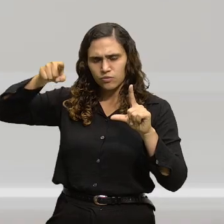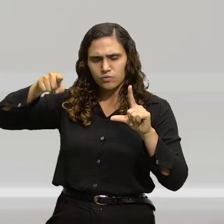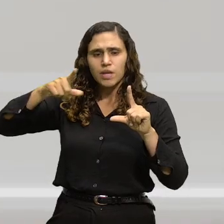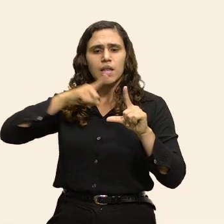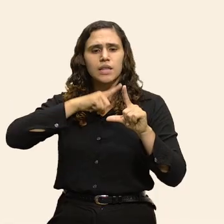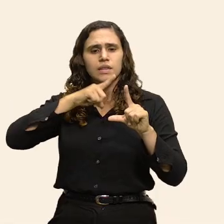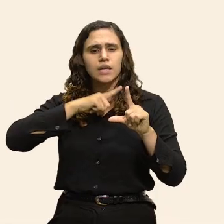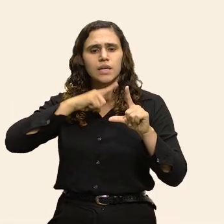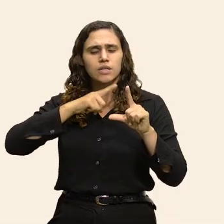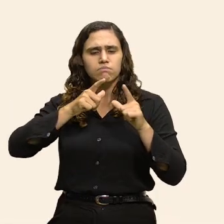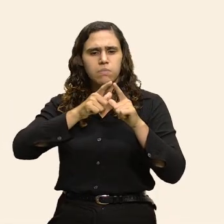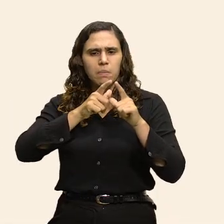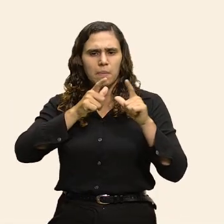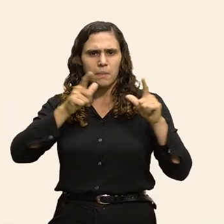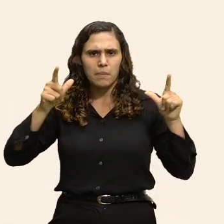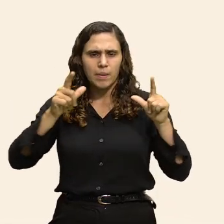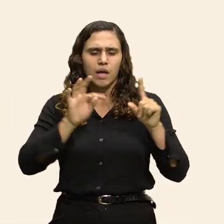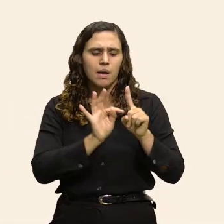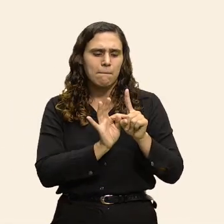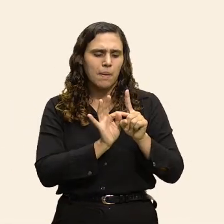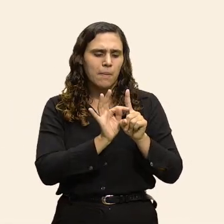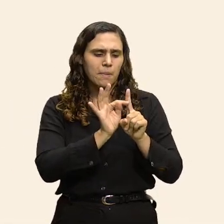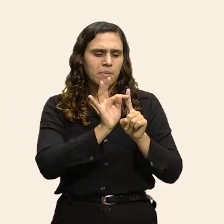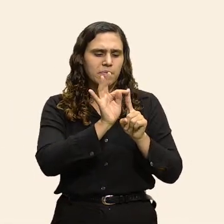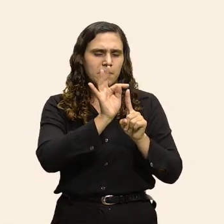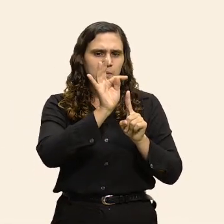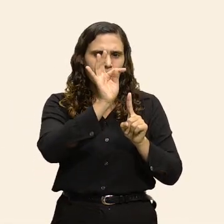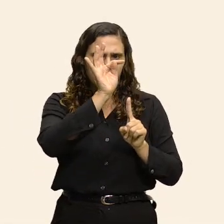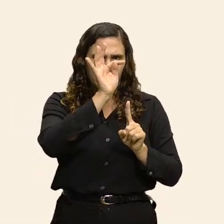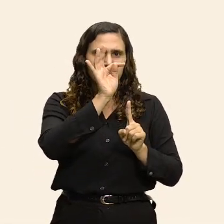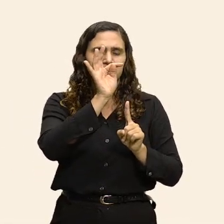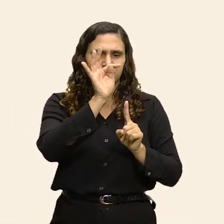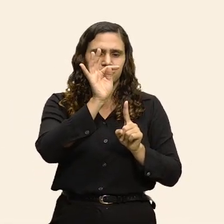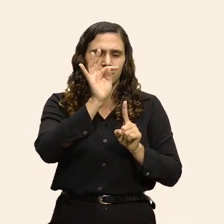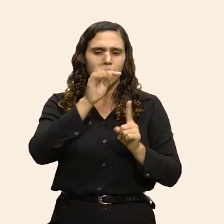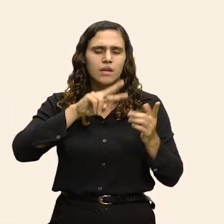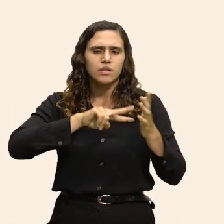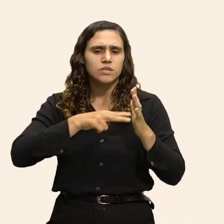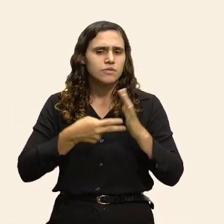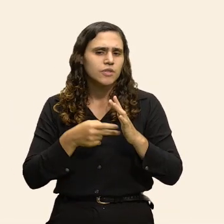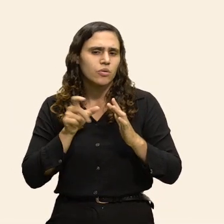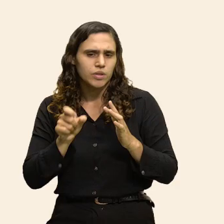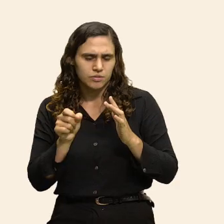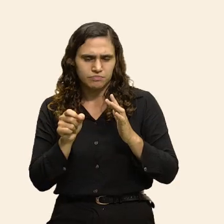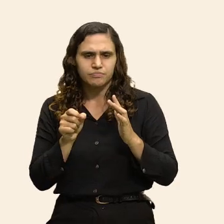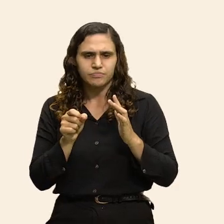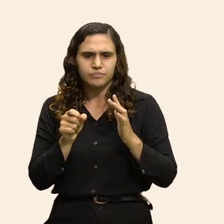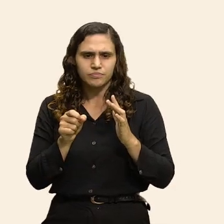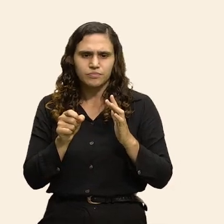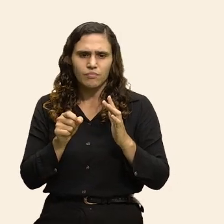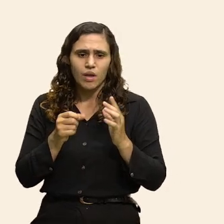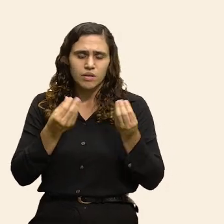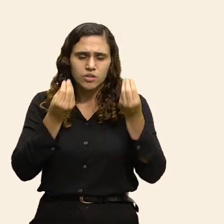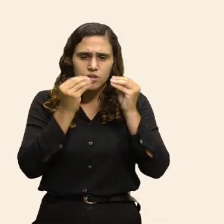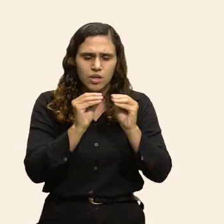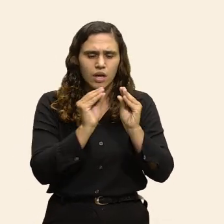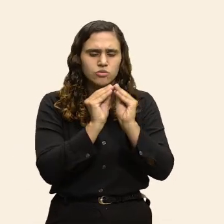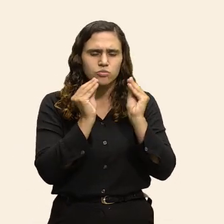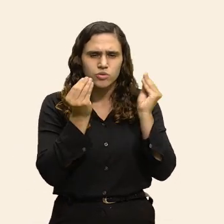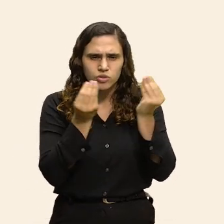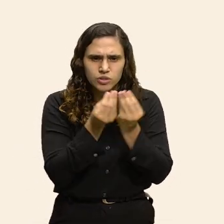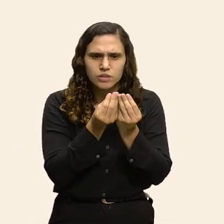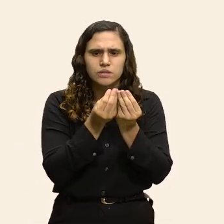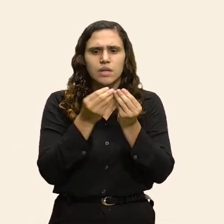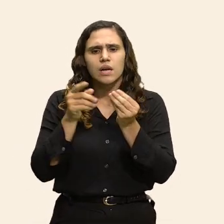um aumento de temperatura. E quando a gente diz que a gente tem um aumento de temperatura, significa que eu estou fornecendo para a substância o calor que a gente